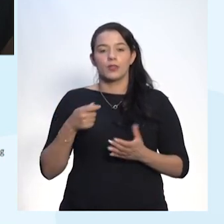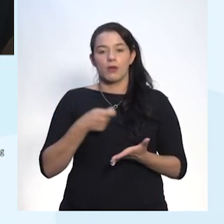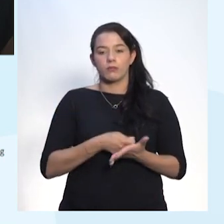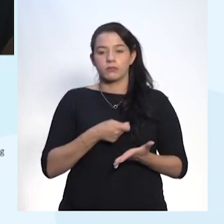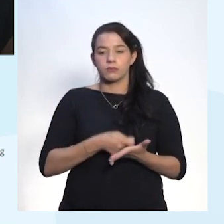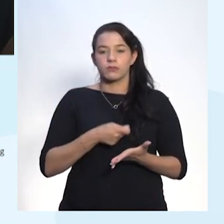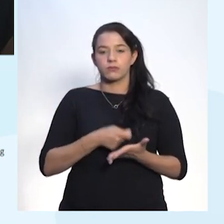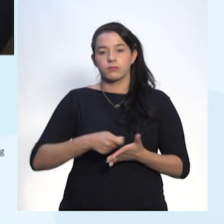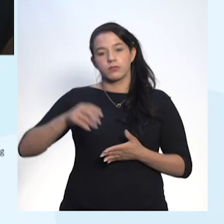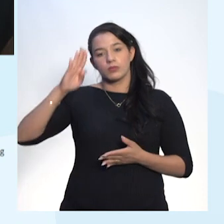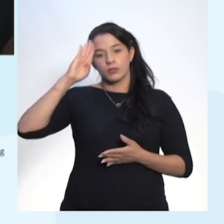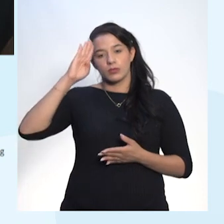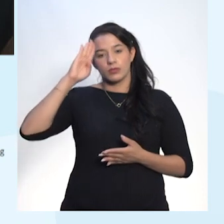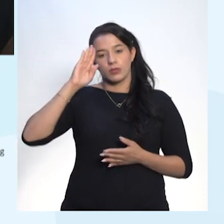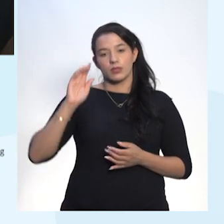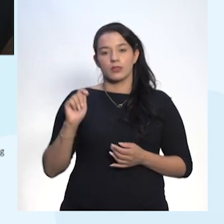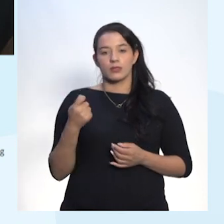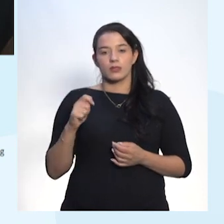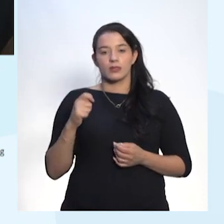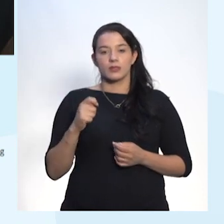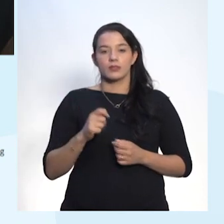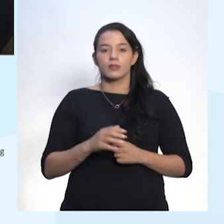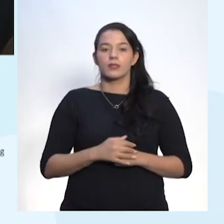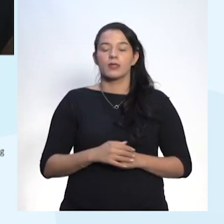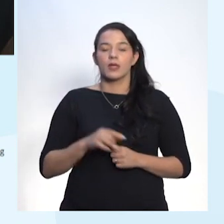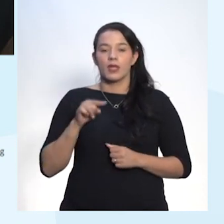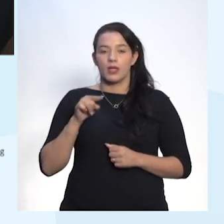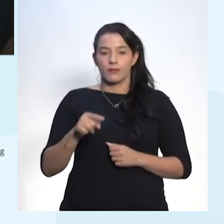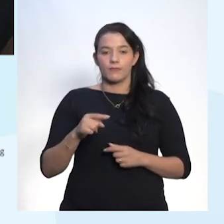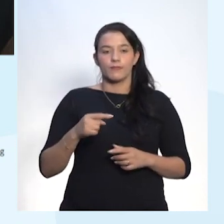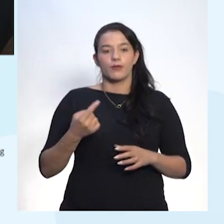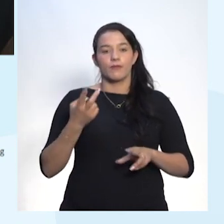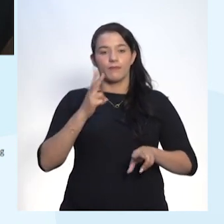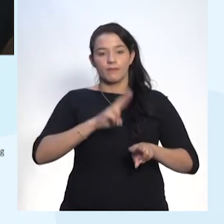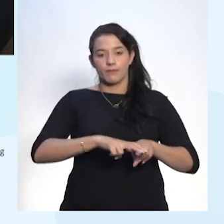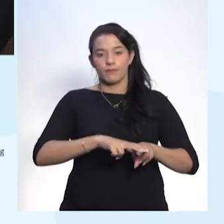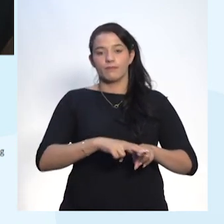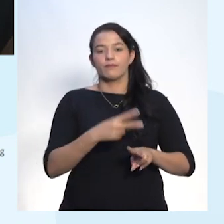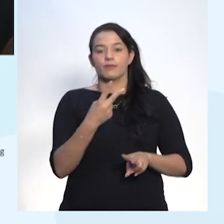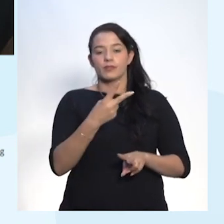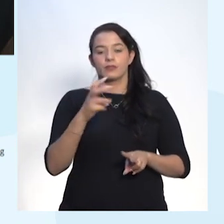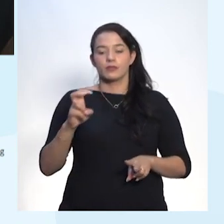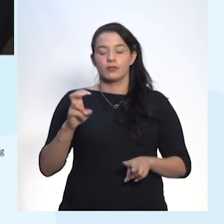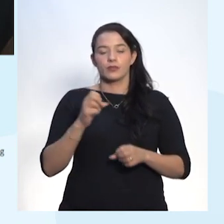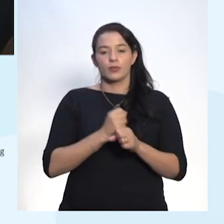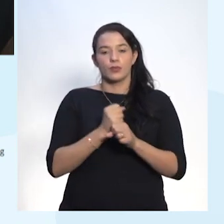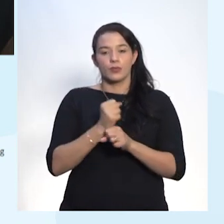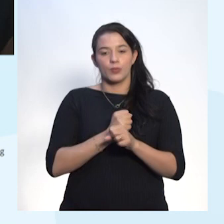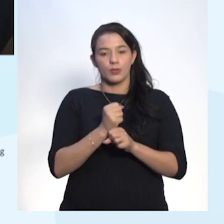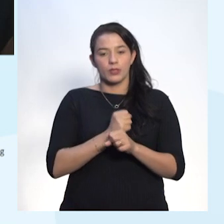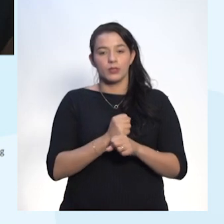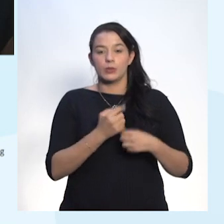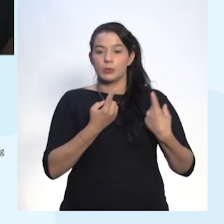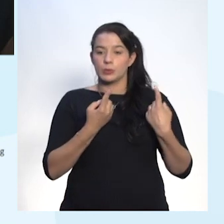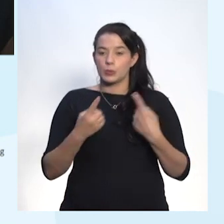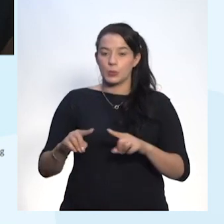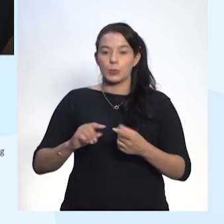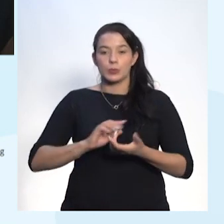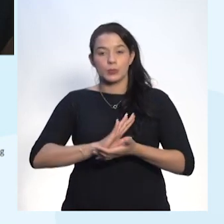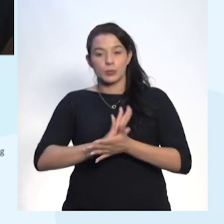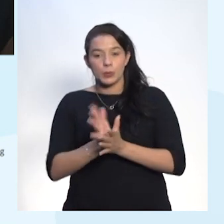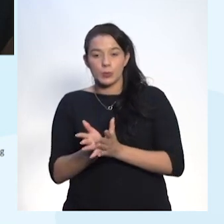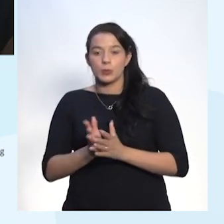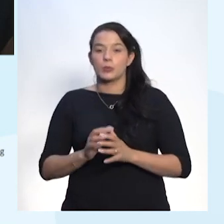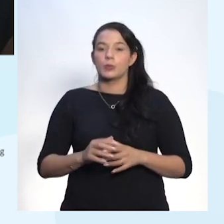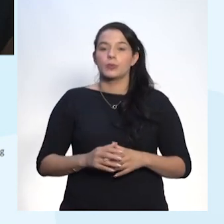ditador da Argentina, inclusive condenado a 25 anos de prisão por crimes, torturas